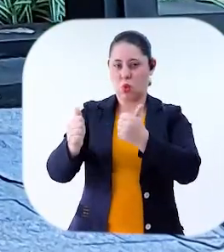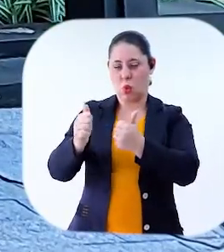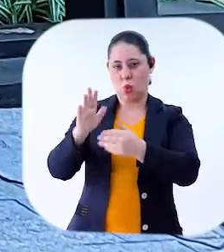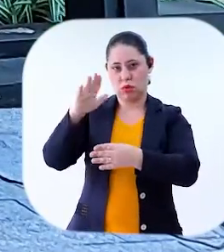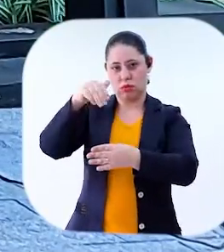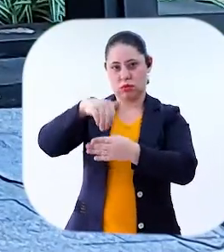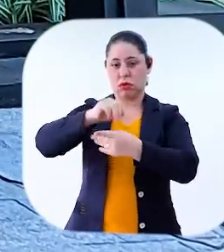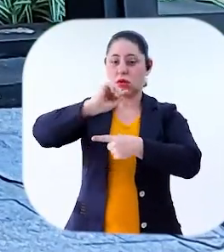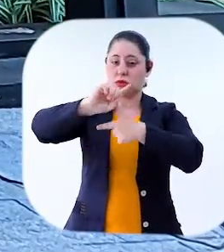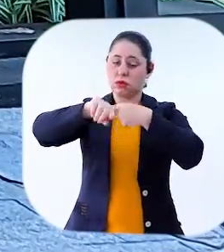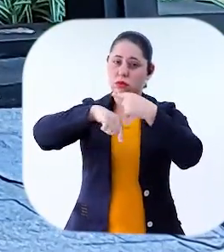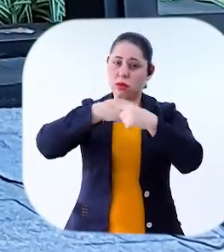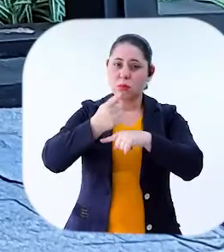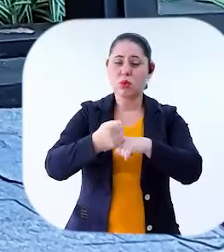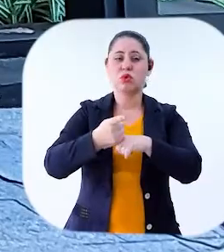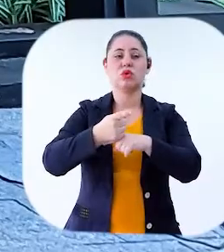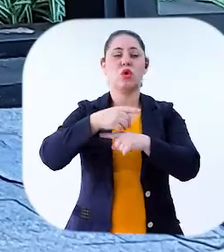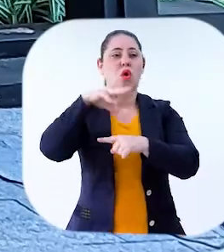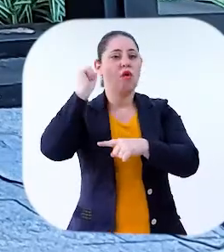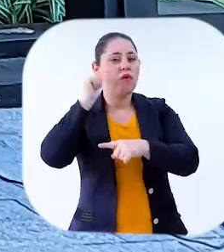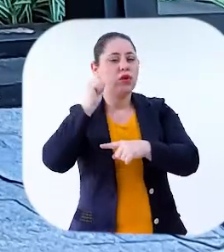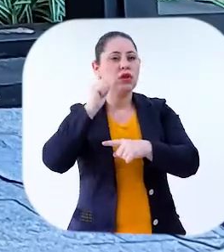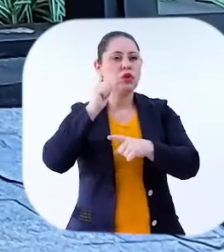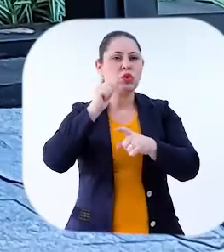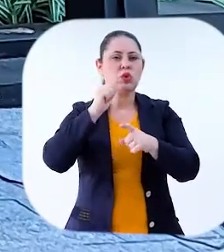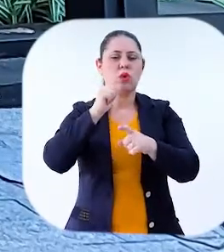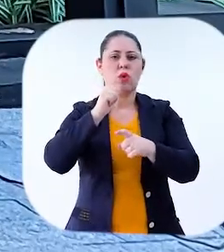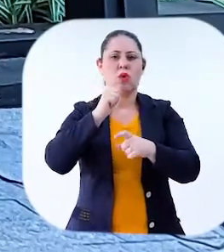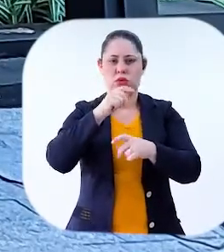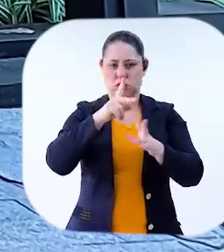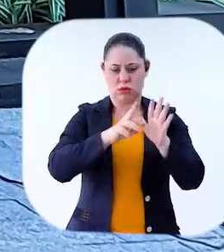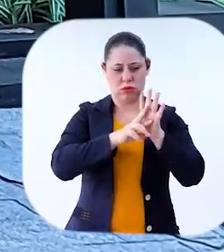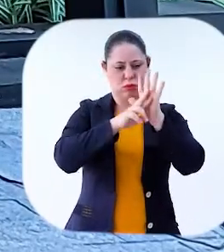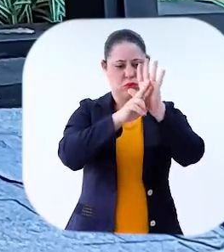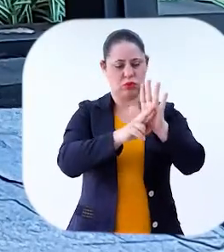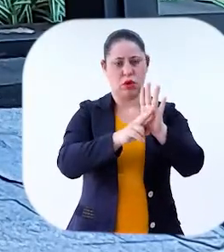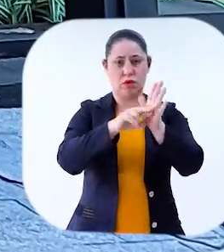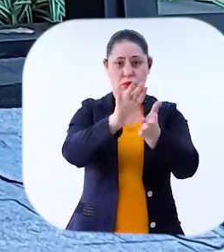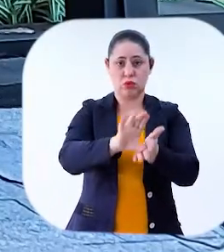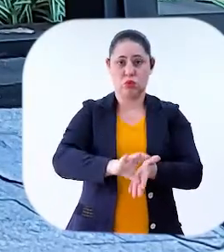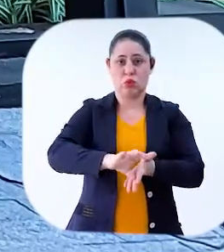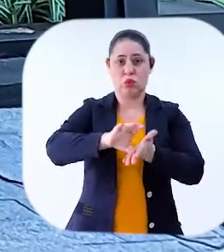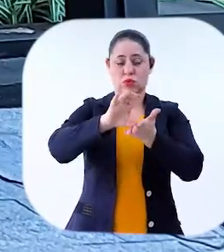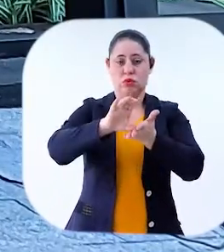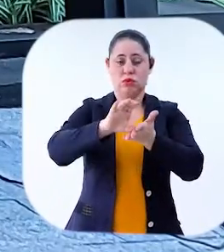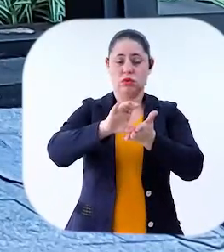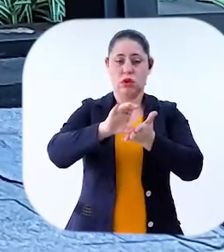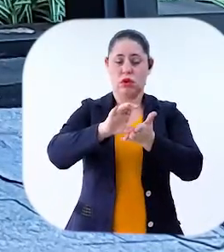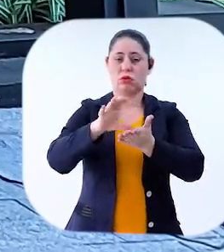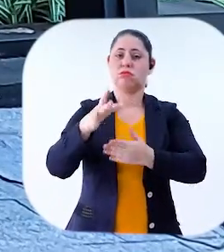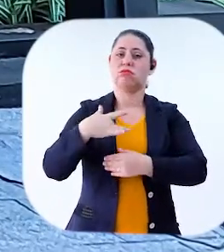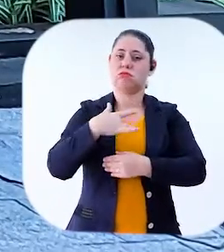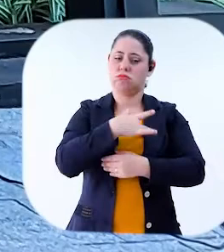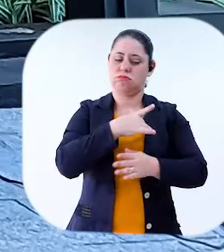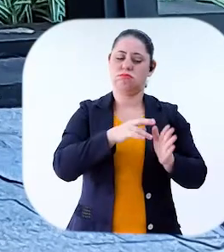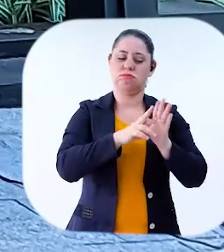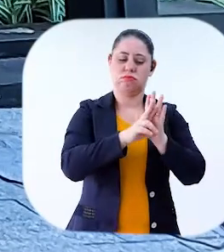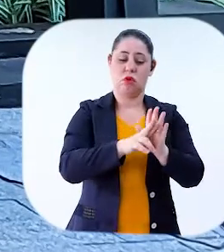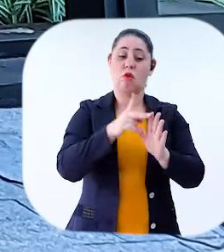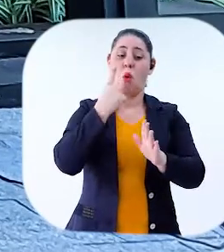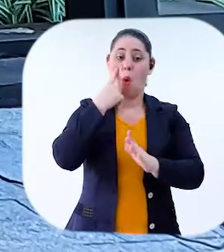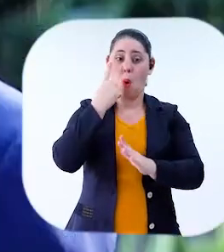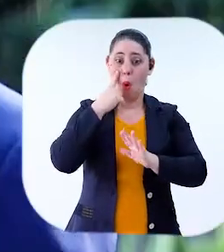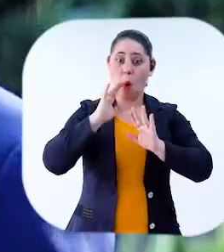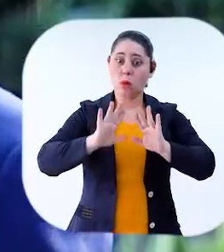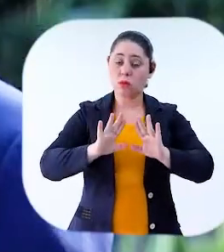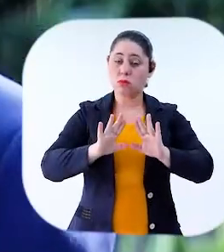Eleitoral, após ouvida a Autoridade Sanitária Nacional e o Conselho que trata disso, poderá dizer o